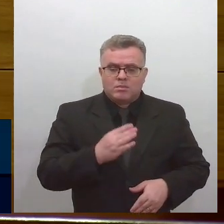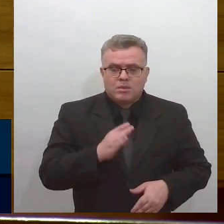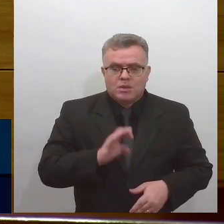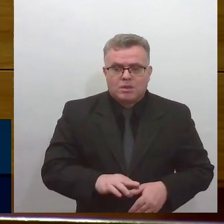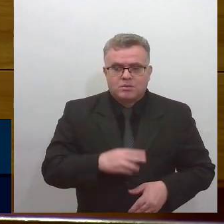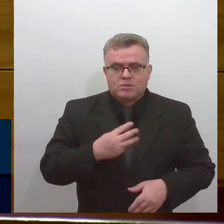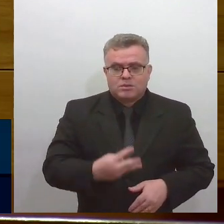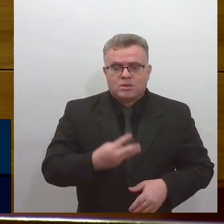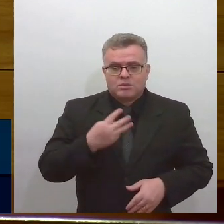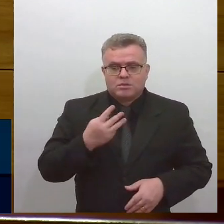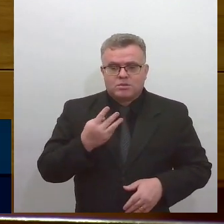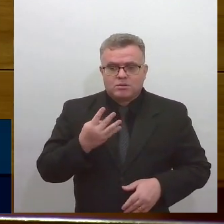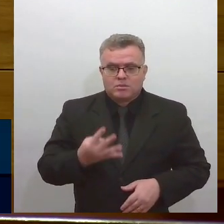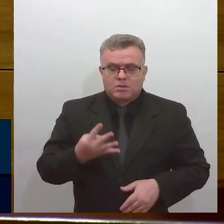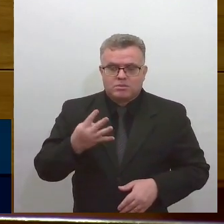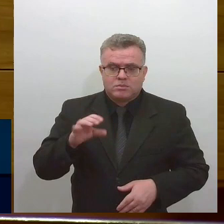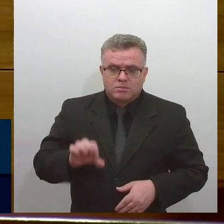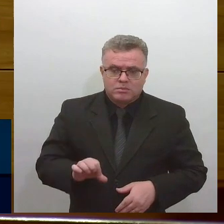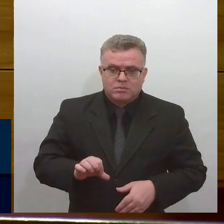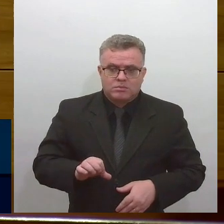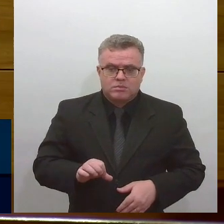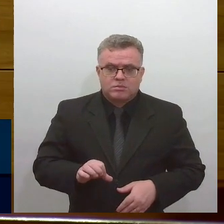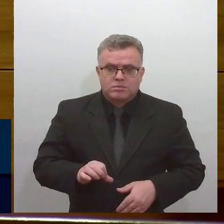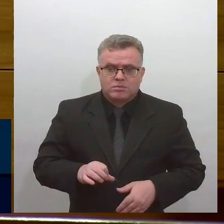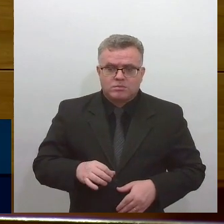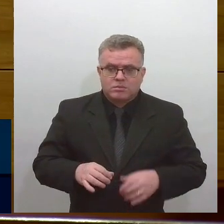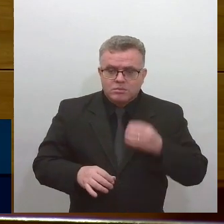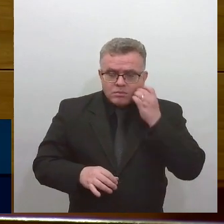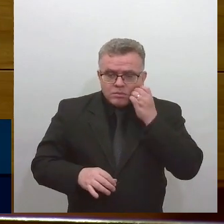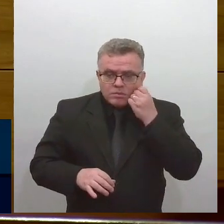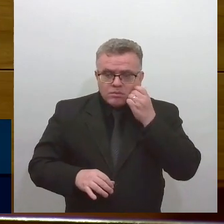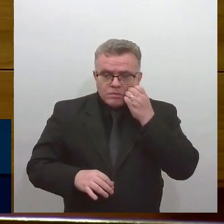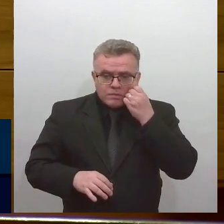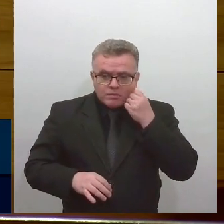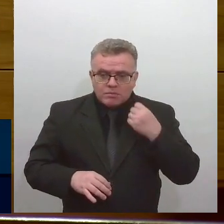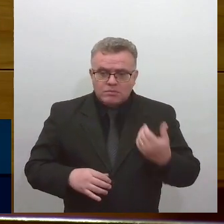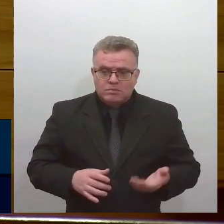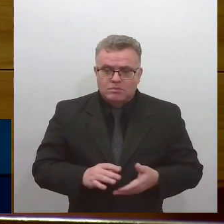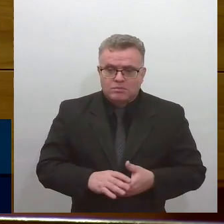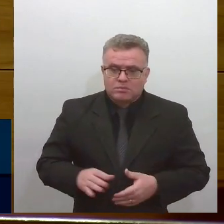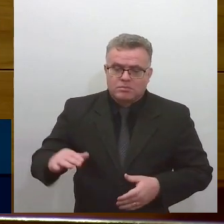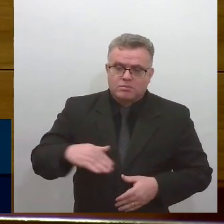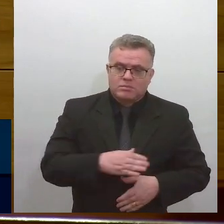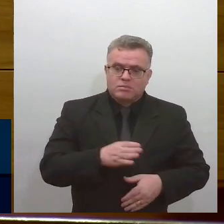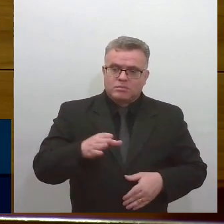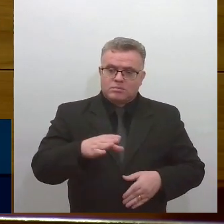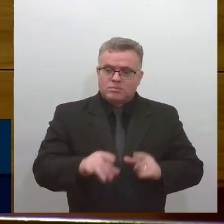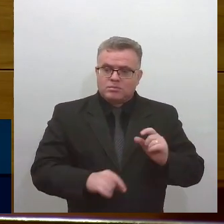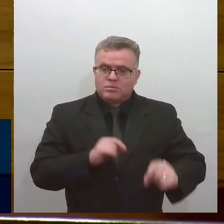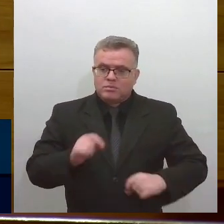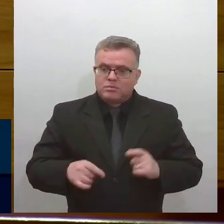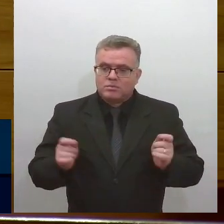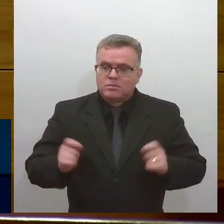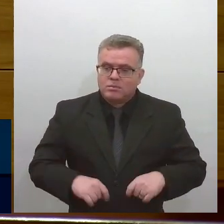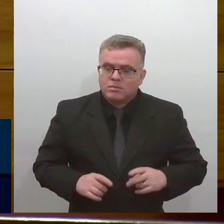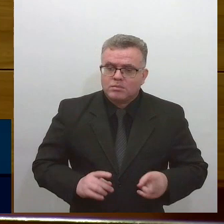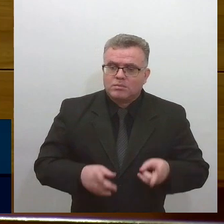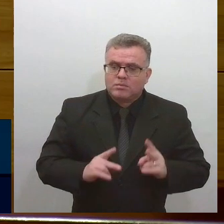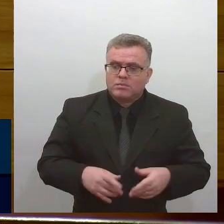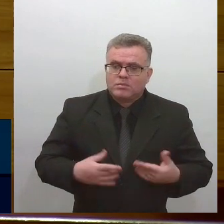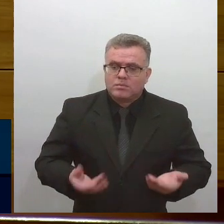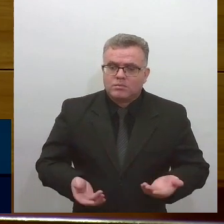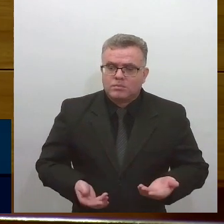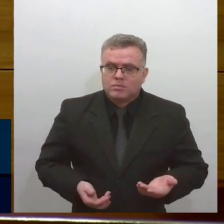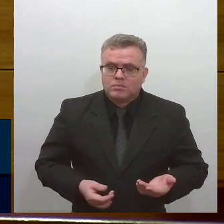BR101 o denit não absorveu e o senhor na fala do Senhor eu vi o senhor ah poderemos levar até 6